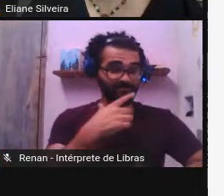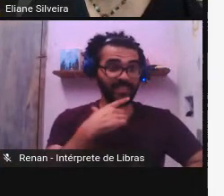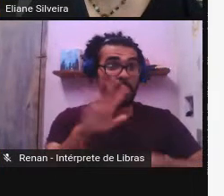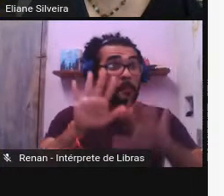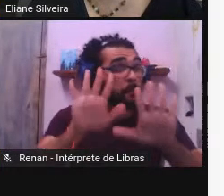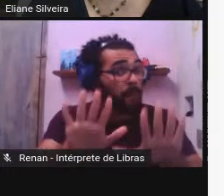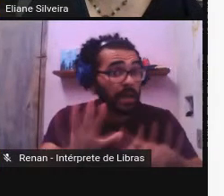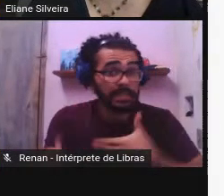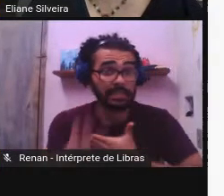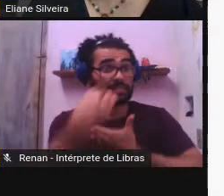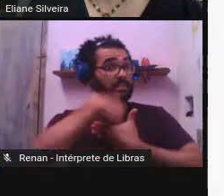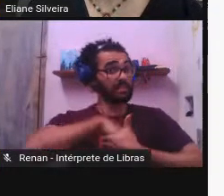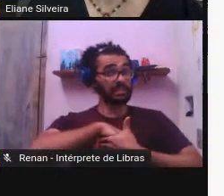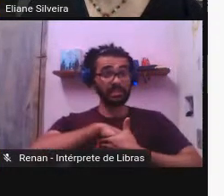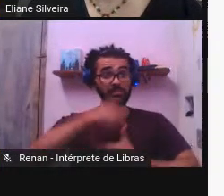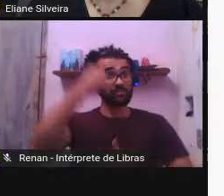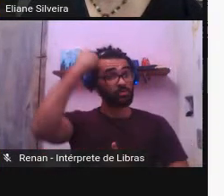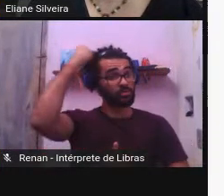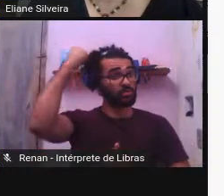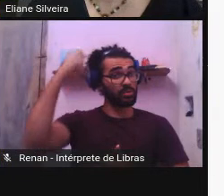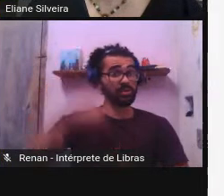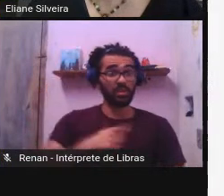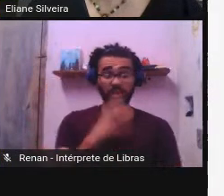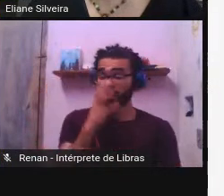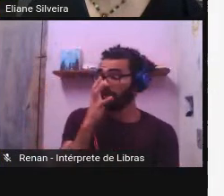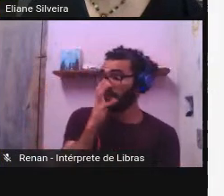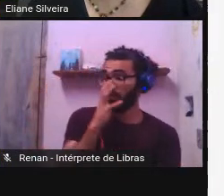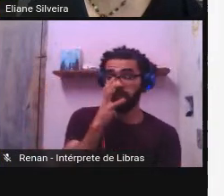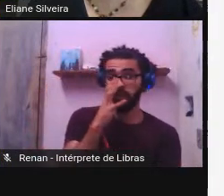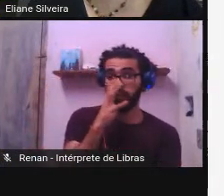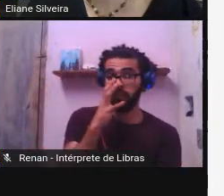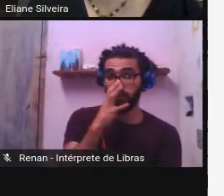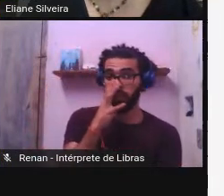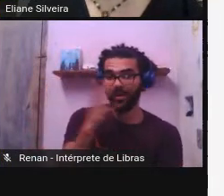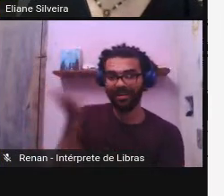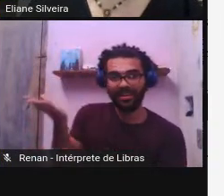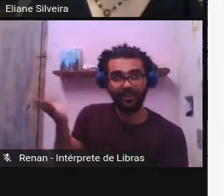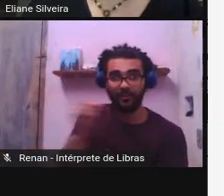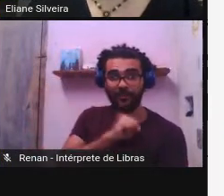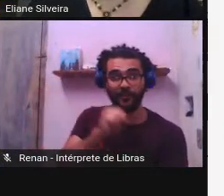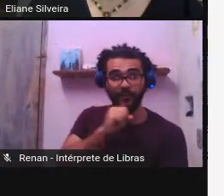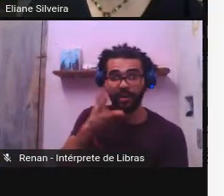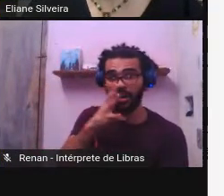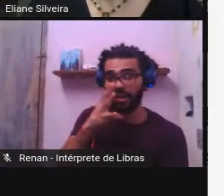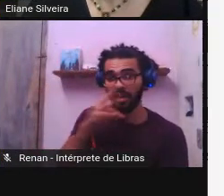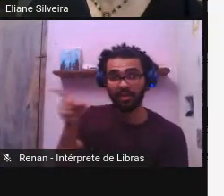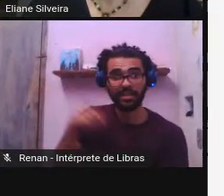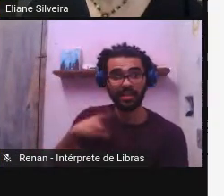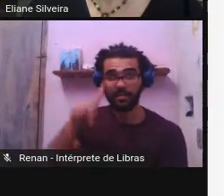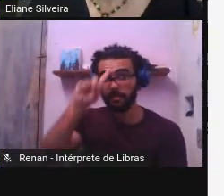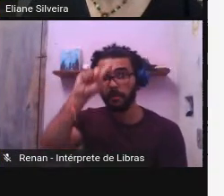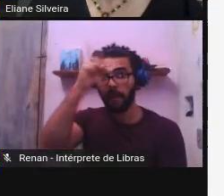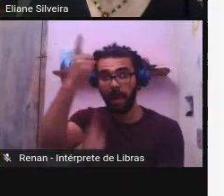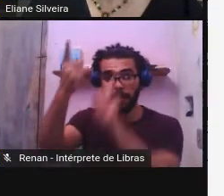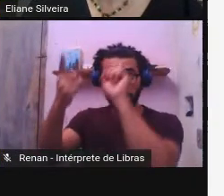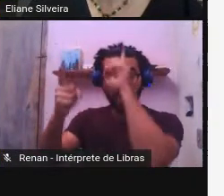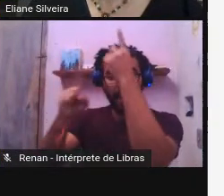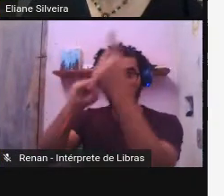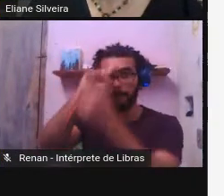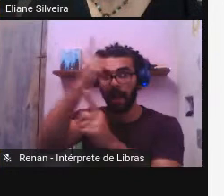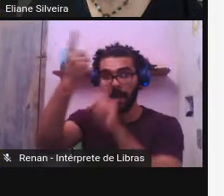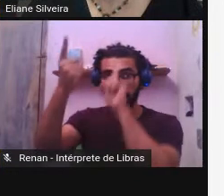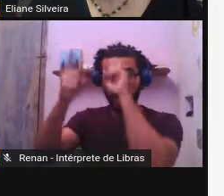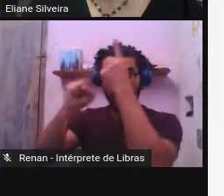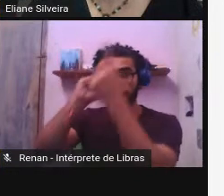espírito de pesquisa do avô, que ele dirá que é sem método, é cheio de ideias. E também é com